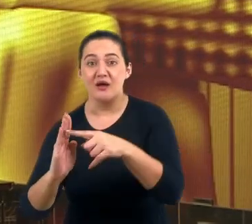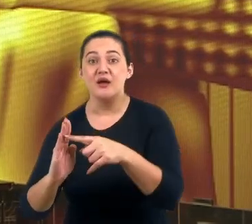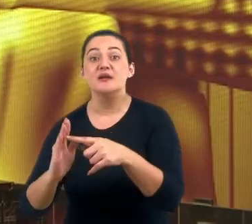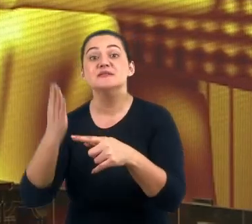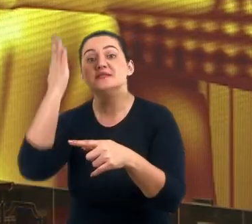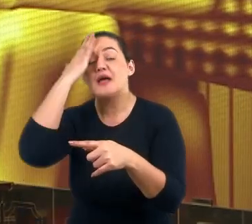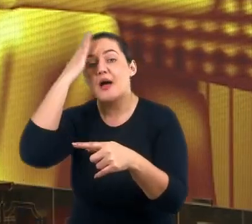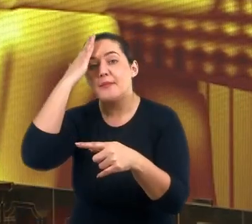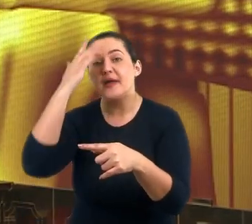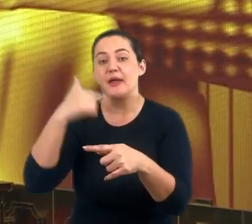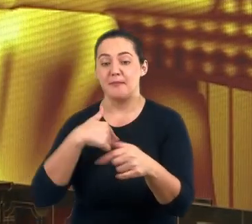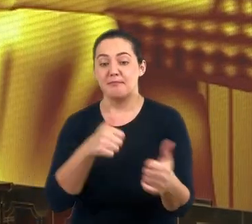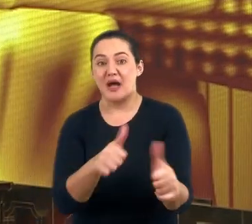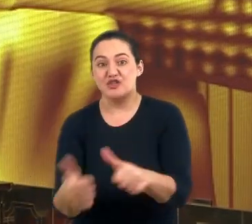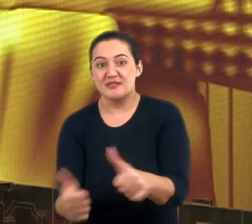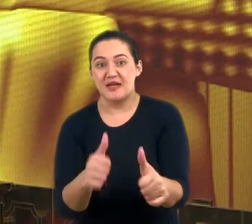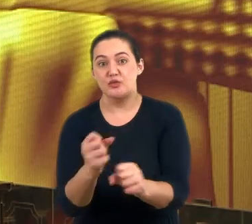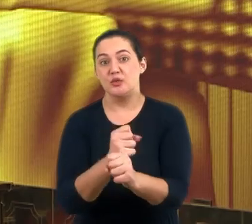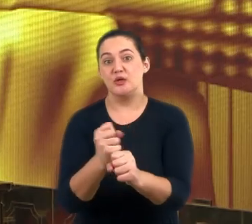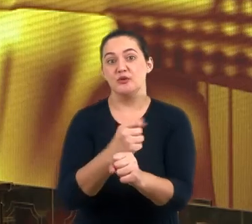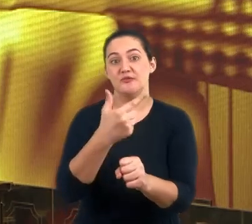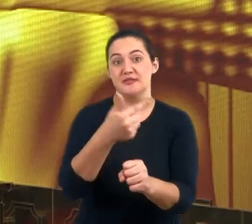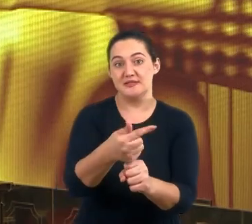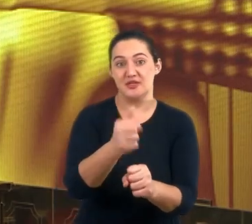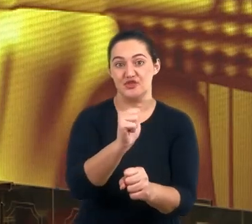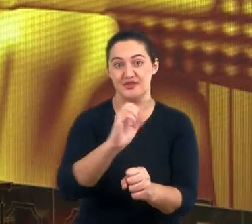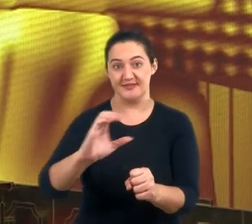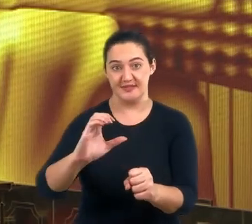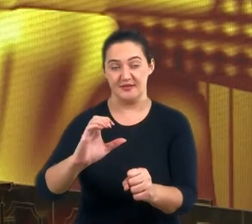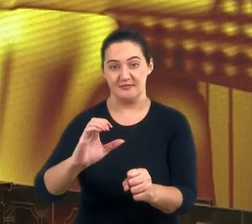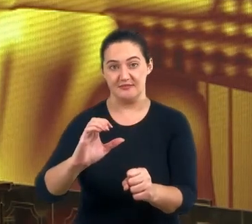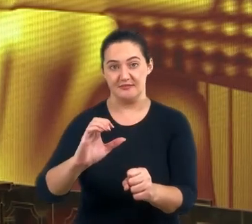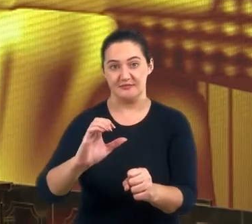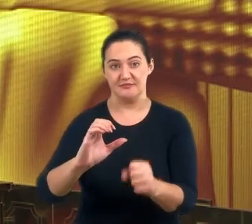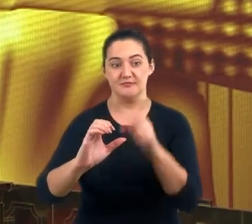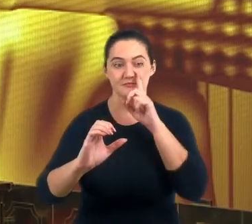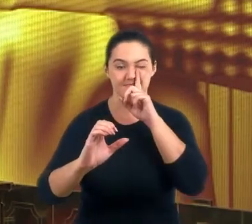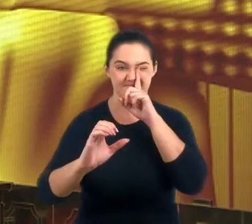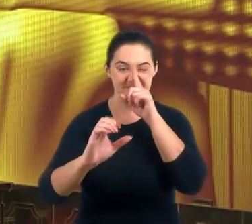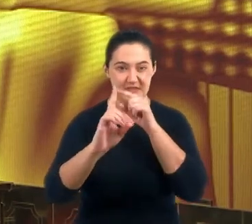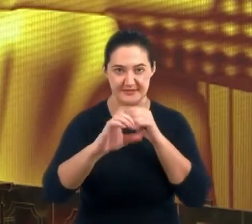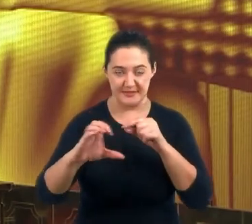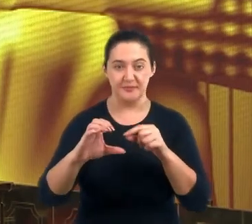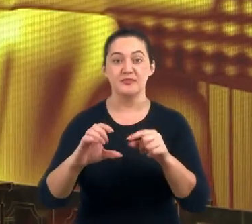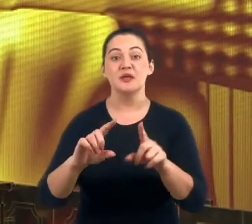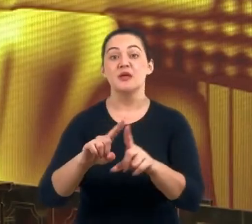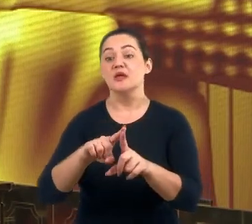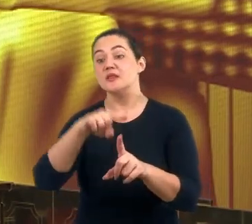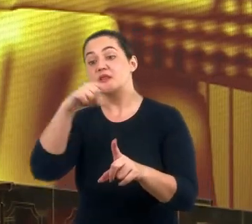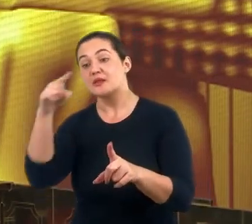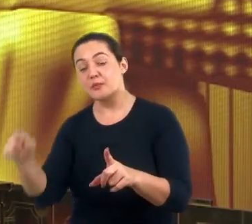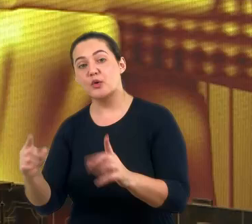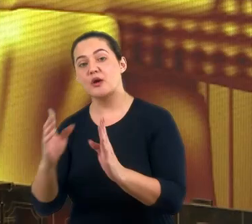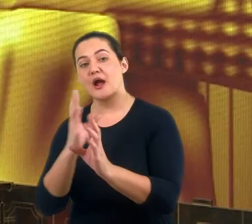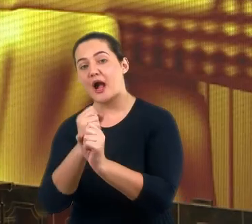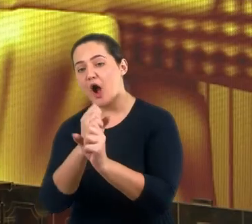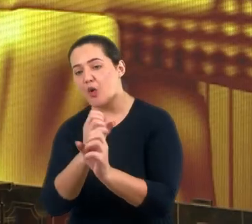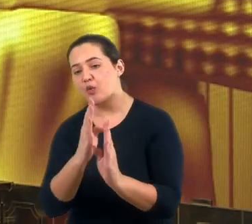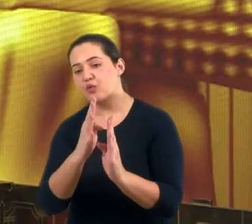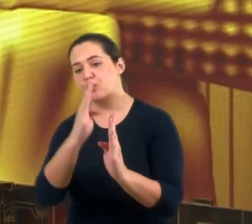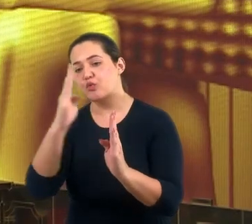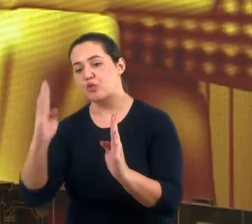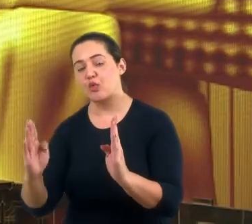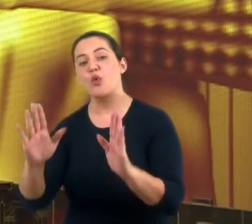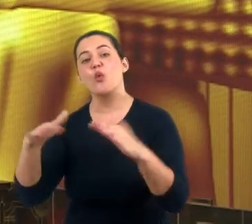Messias ao ser batizado no ano 27 depois de Cristo. E, novamente, com precisão matemática e profética, ele viu